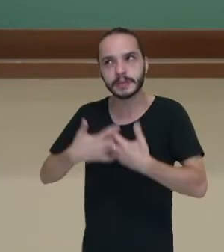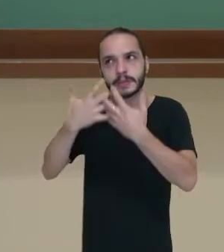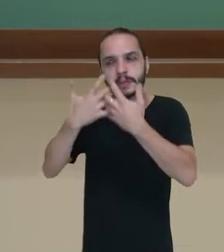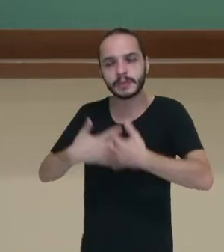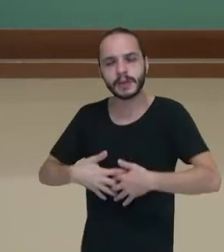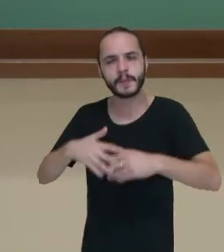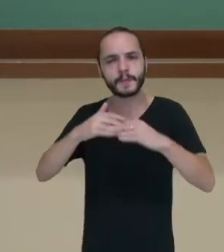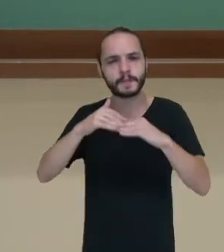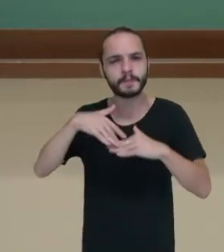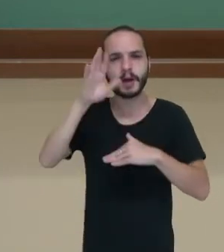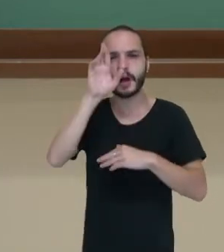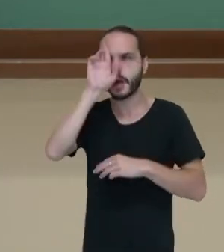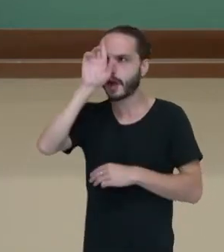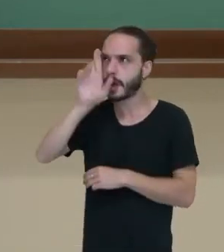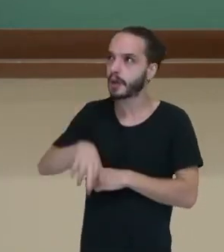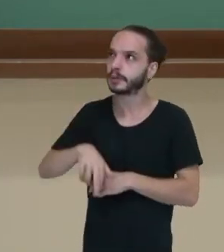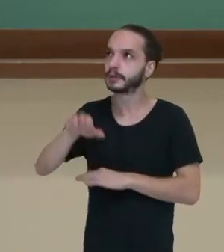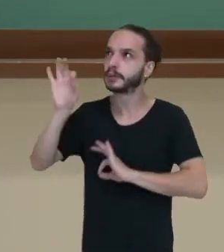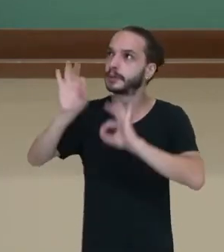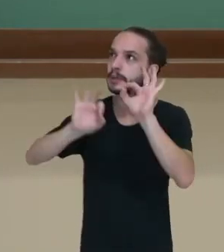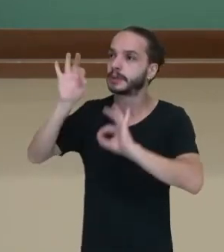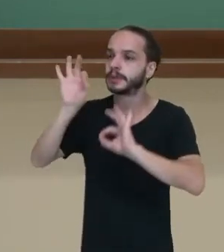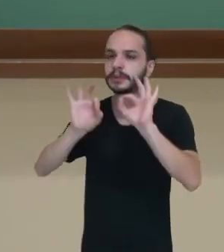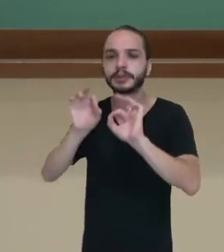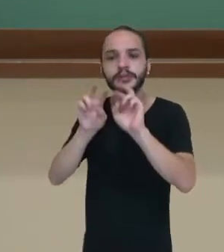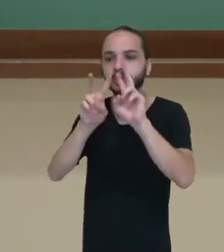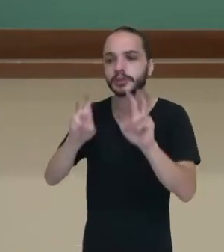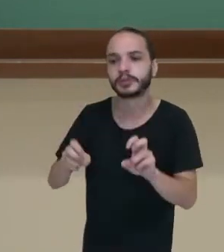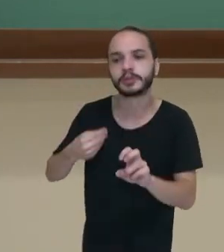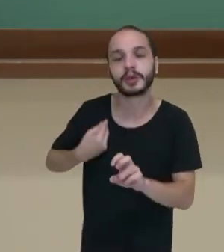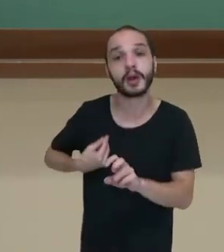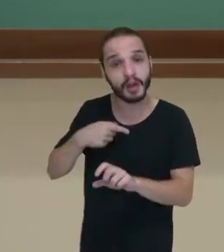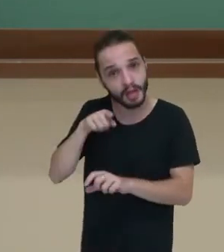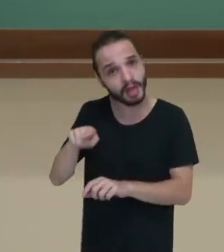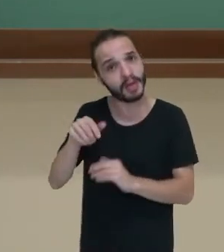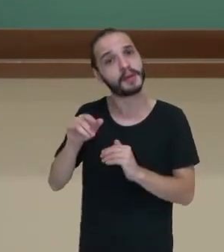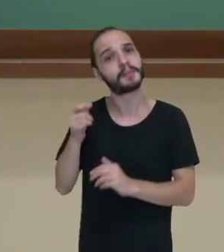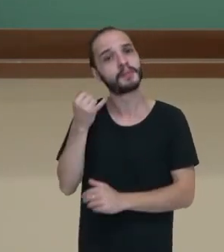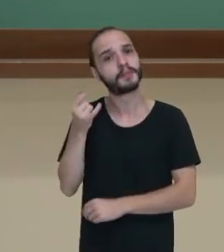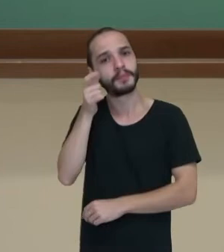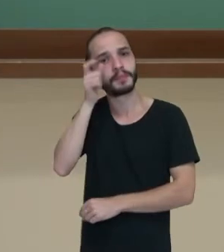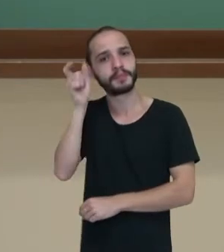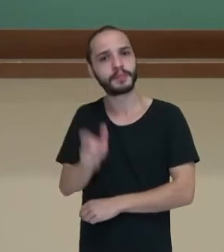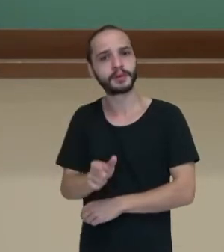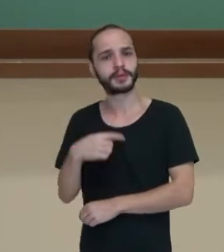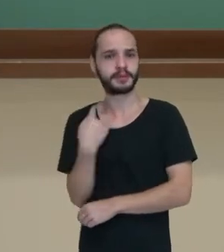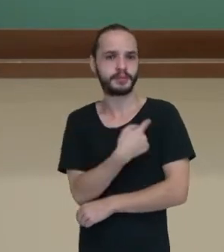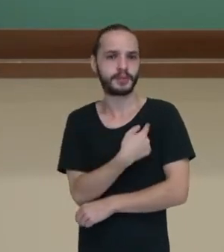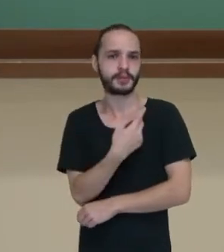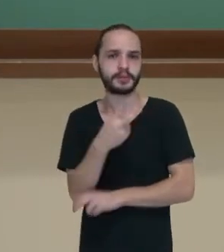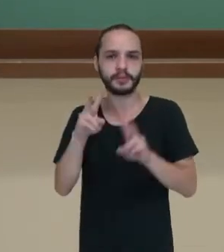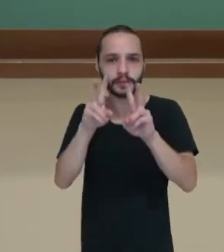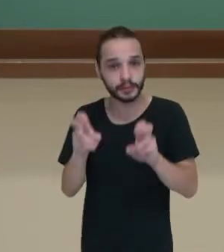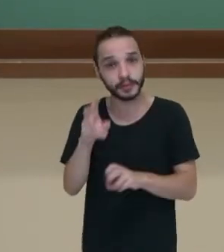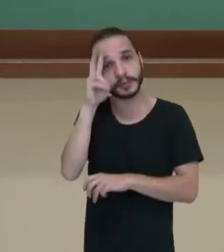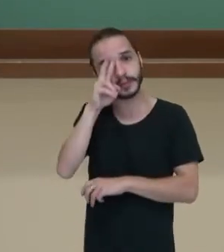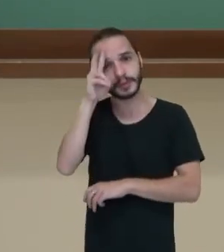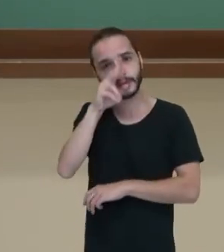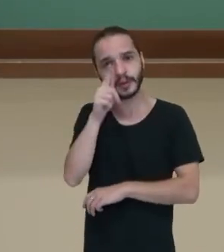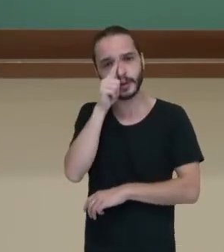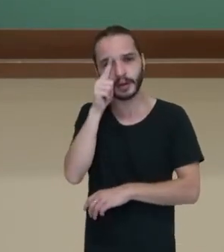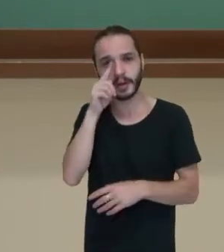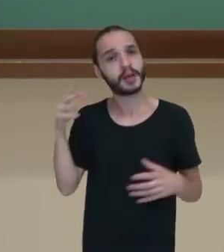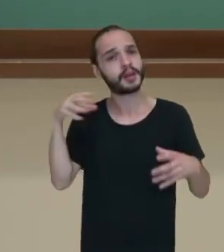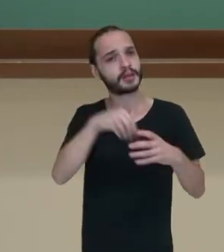racional, organizado sobre a vida. É isso que interessa aqui para a gente quando a gente está falando da história da Grécia, dentro das aulas